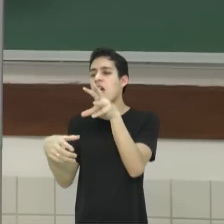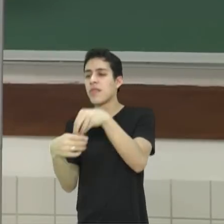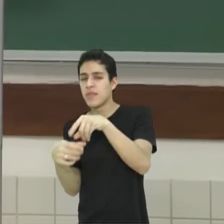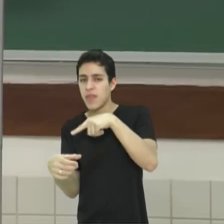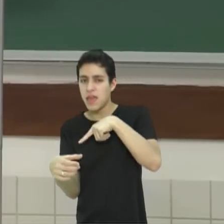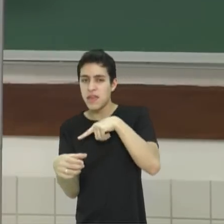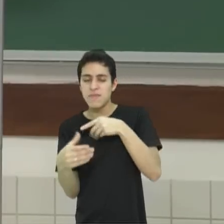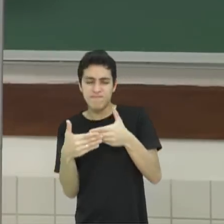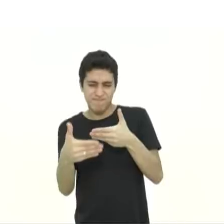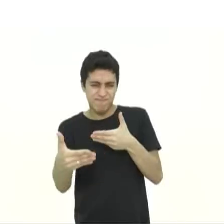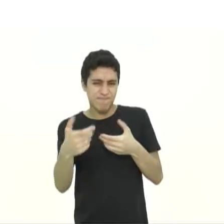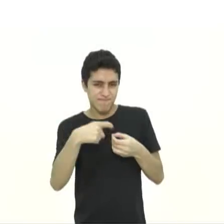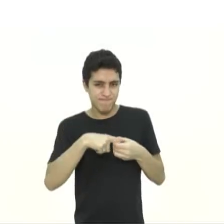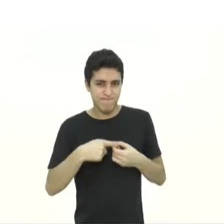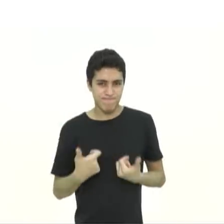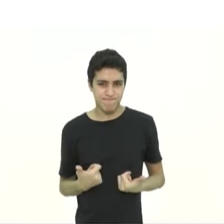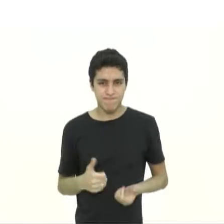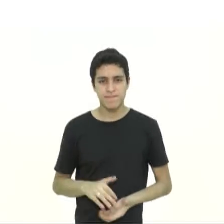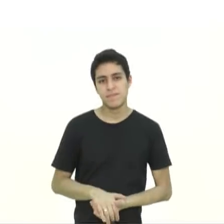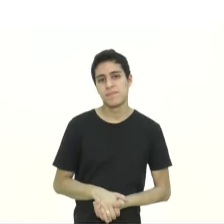já retornamos.